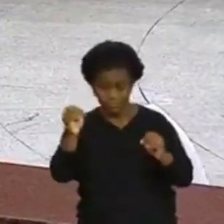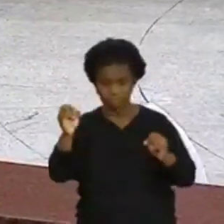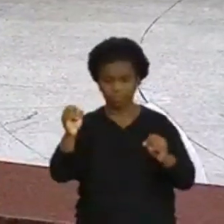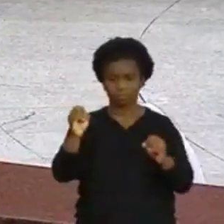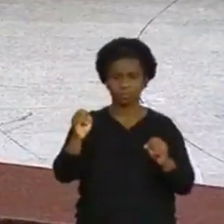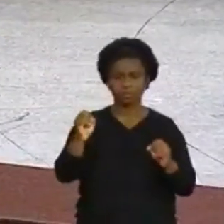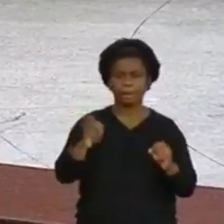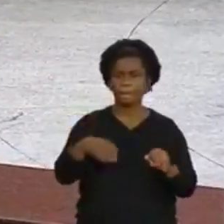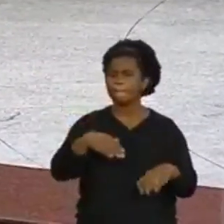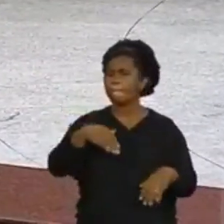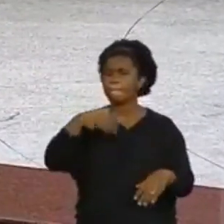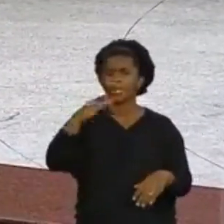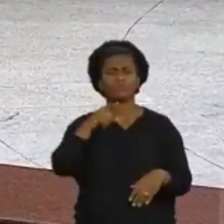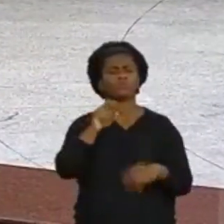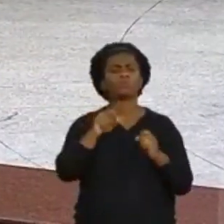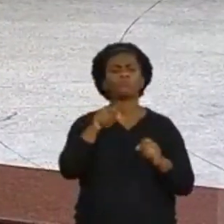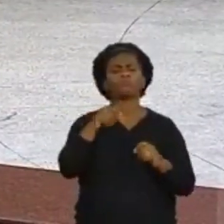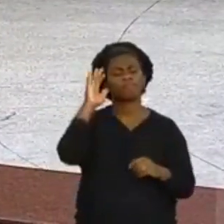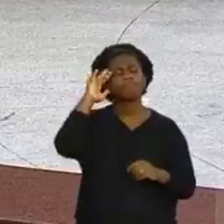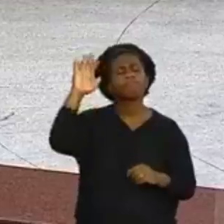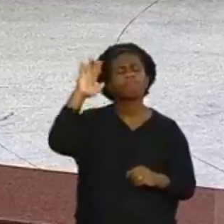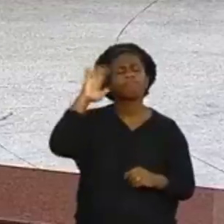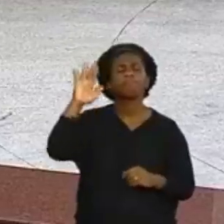que você imagina.